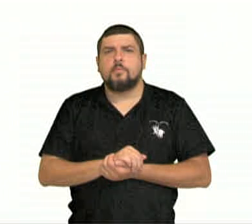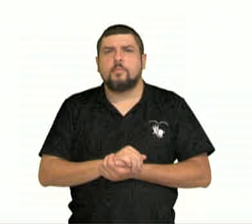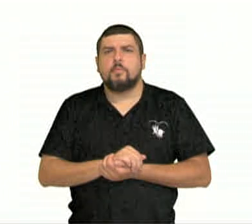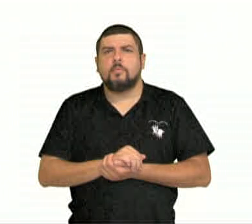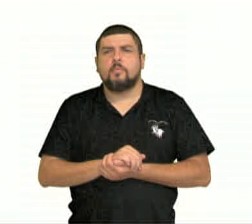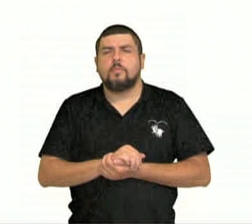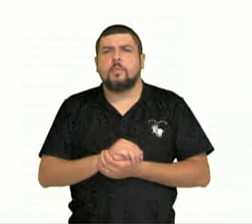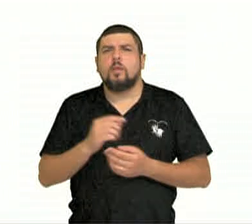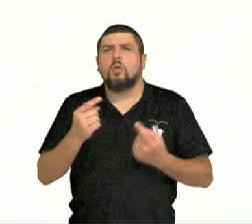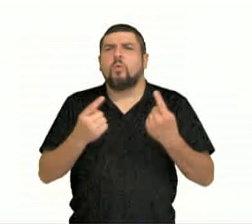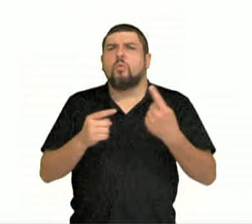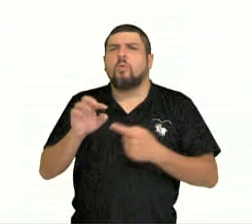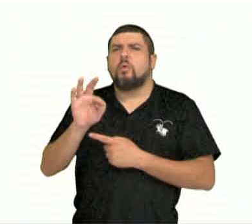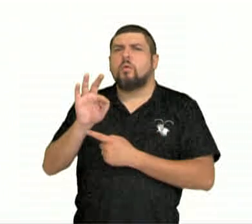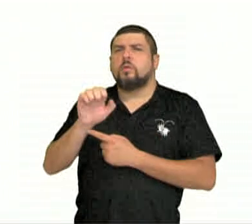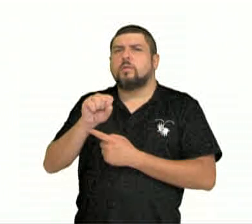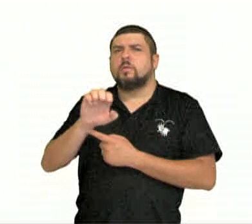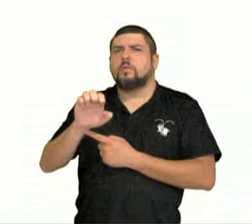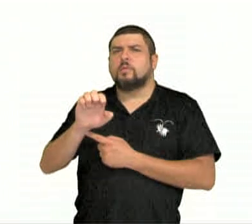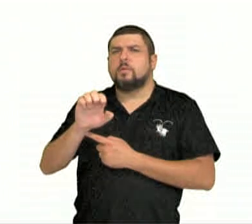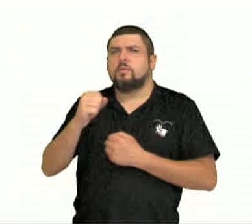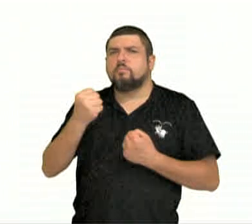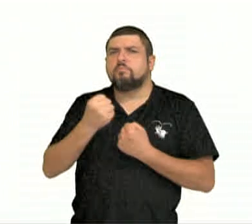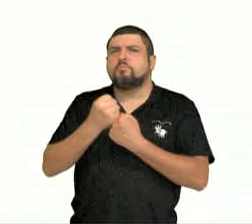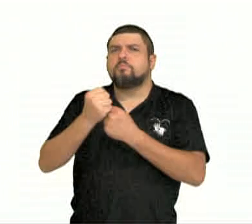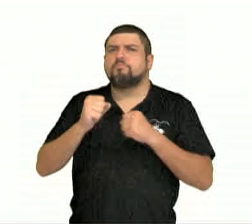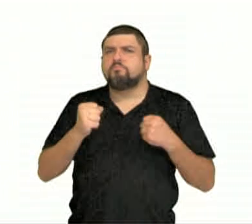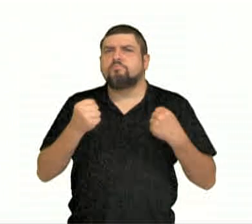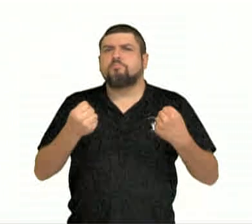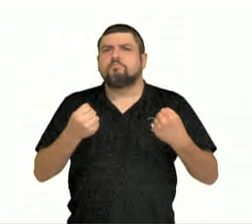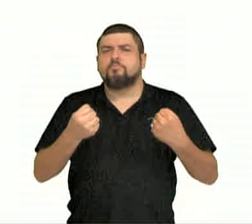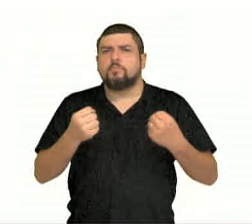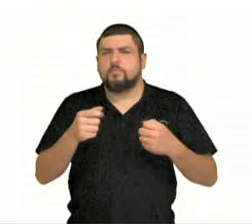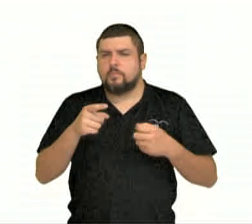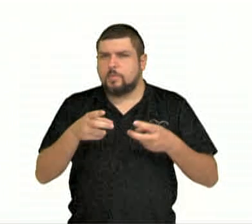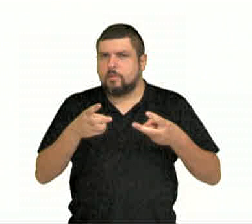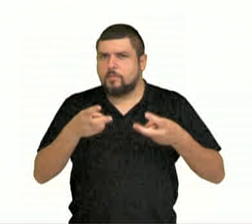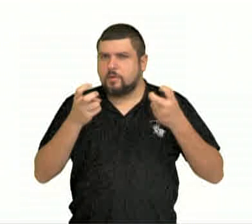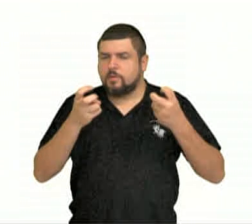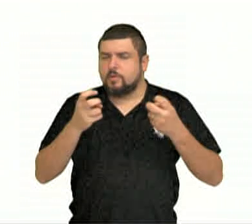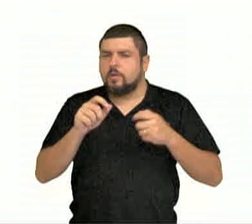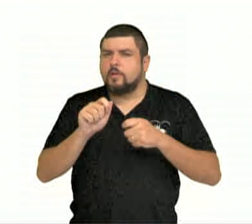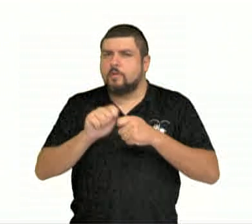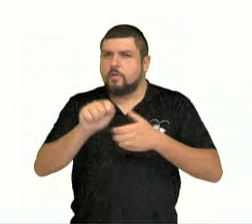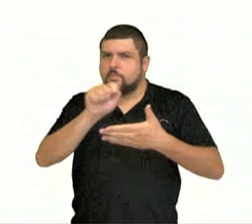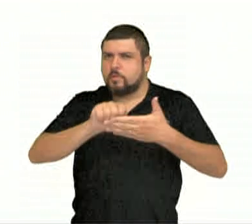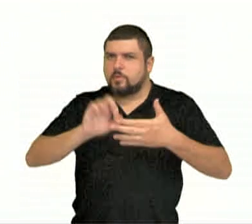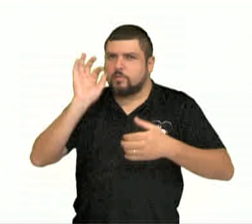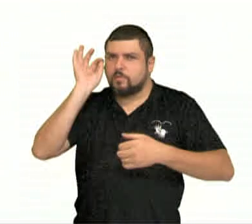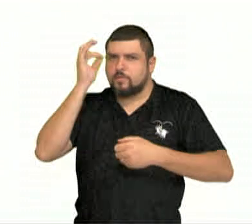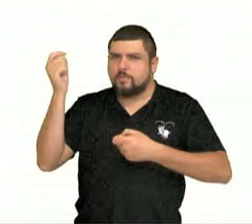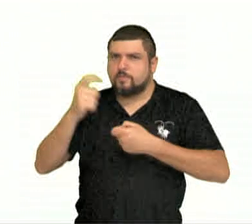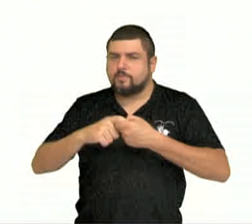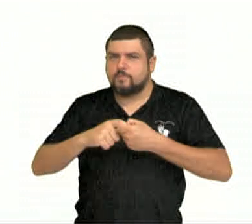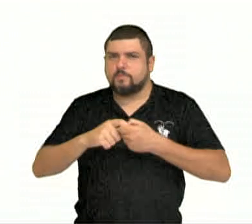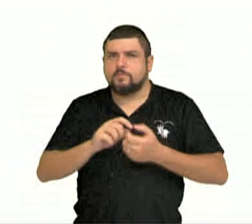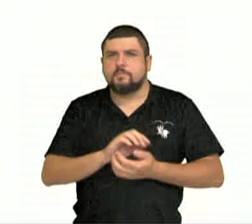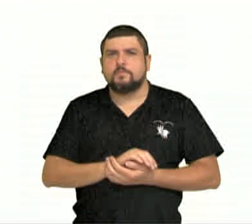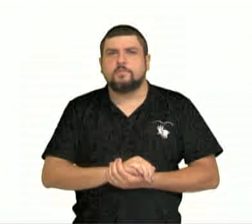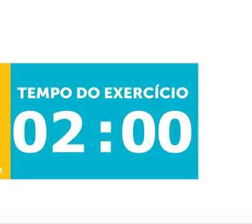tese defendida pelos estudantes? Percebeu? Faz aí que eu te aguardo aqui.